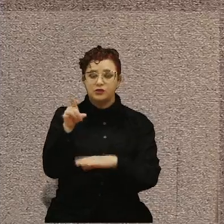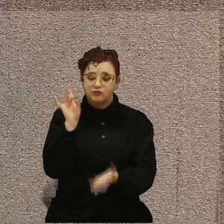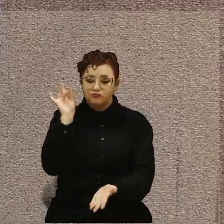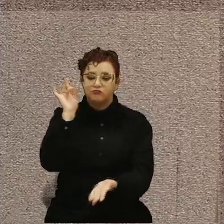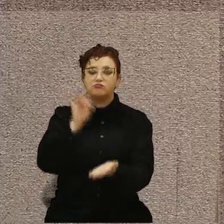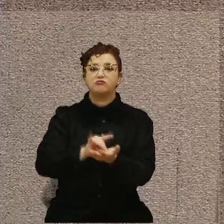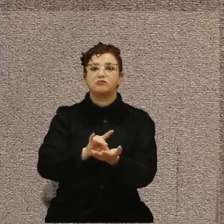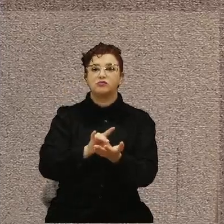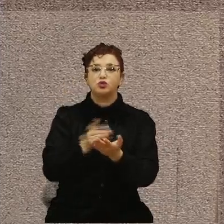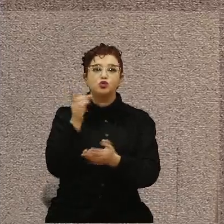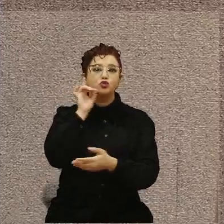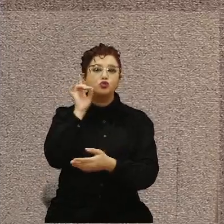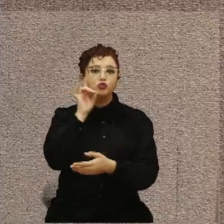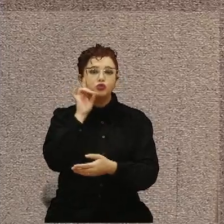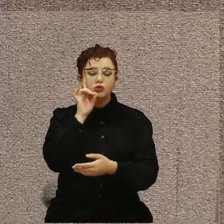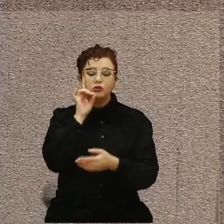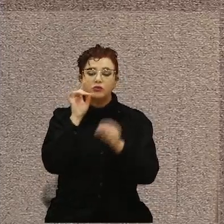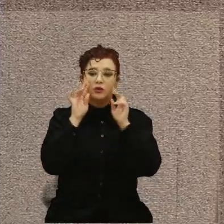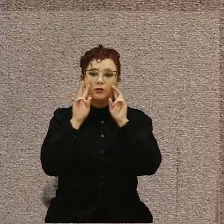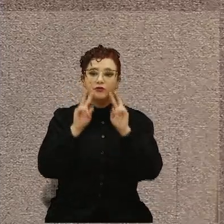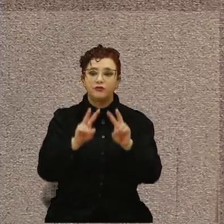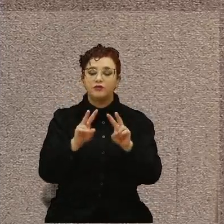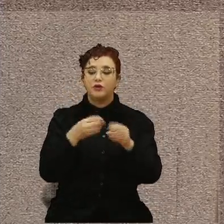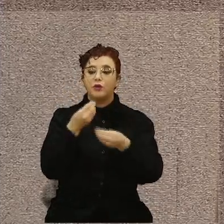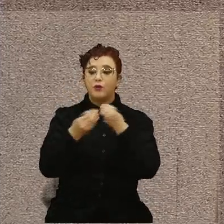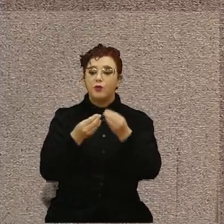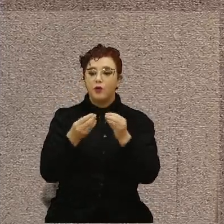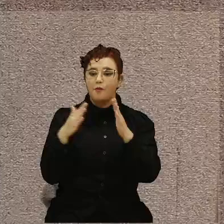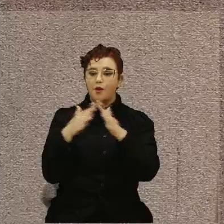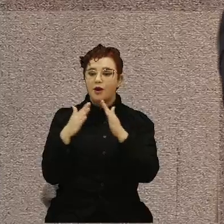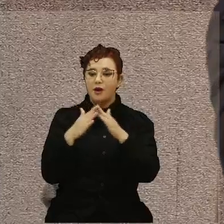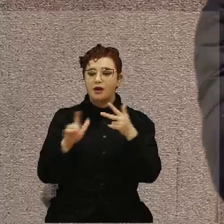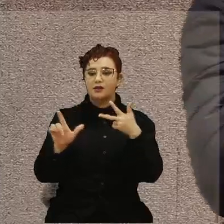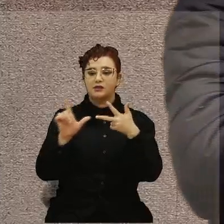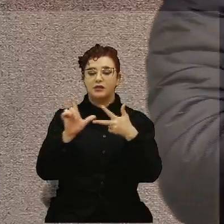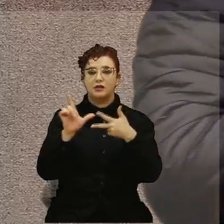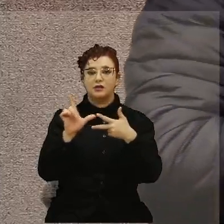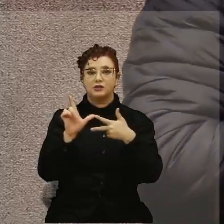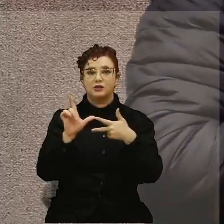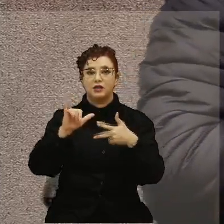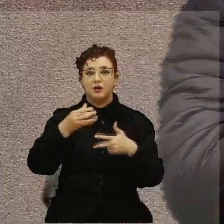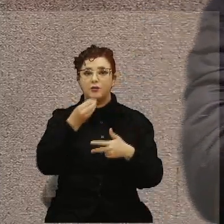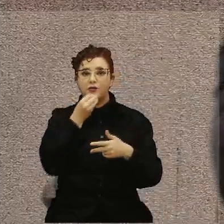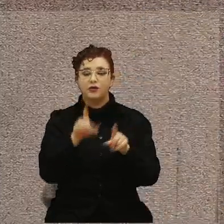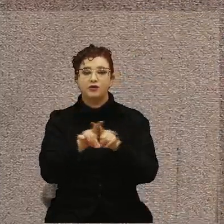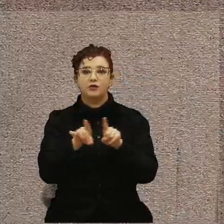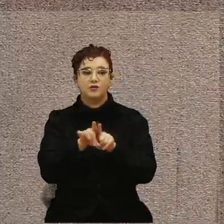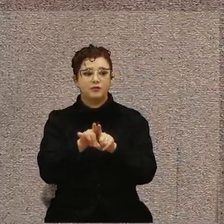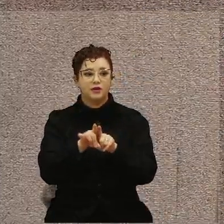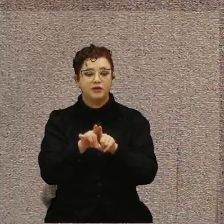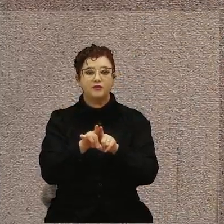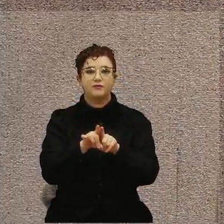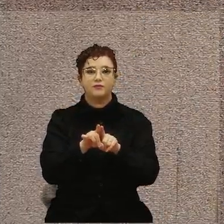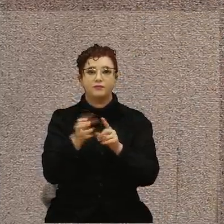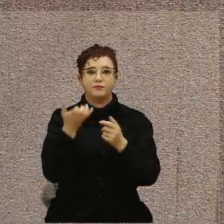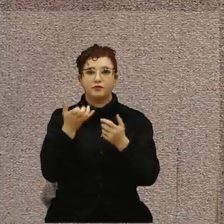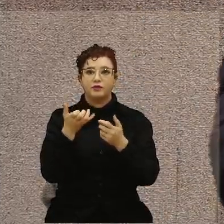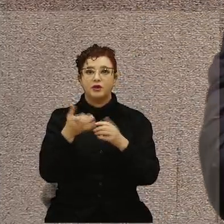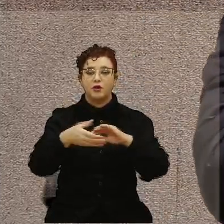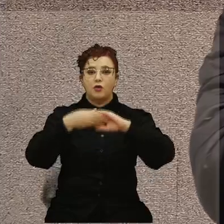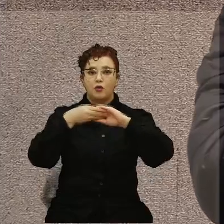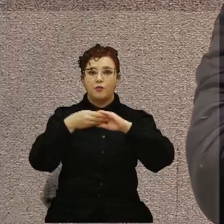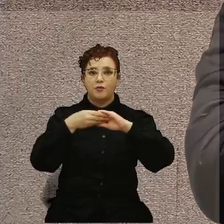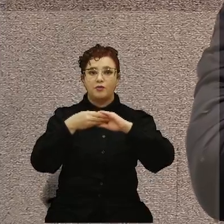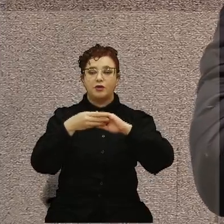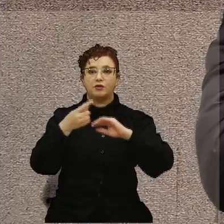efetiva no dia a dia, podendo contemplar aqui como se dá a nossa casa legislativa. Aproveitando também, presidente, a oportunidade, eu quero deixar meus cumprimentos aqui